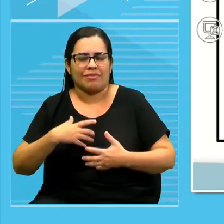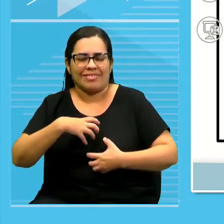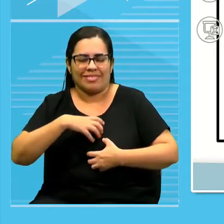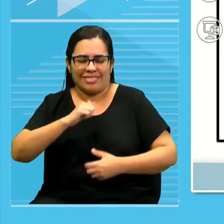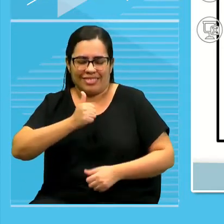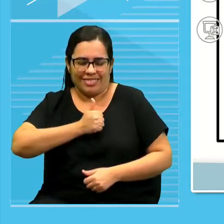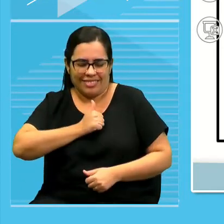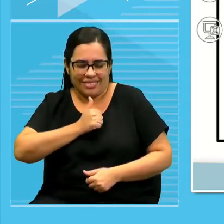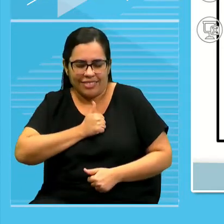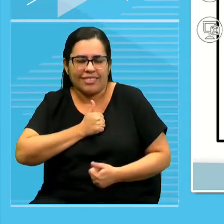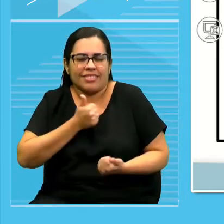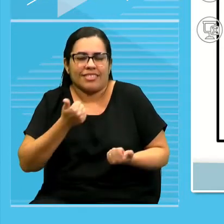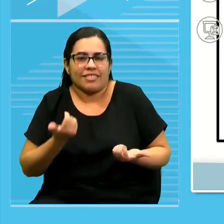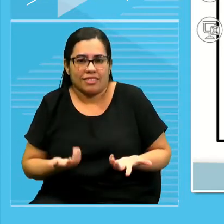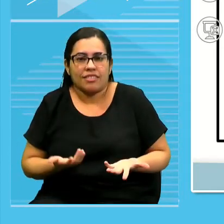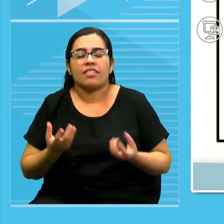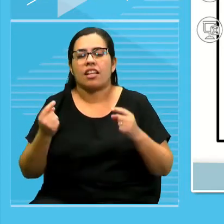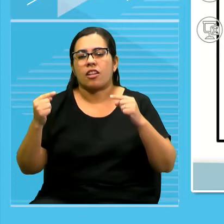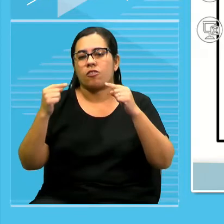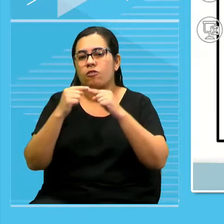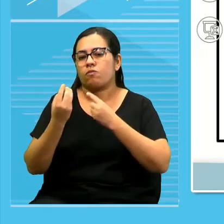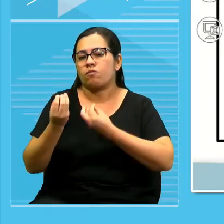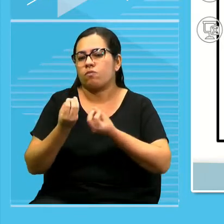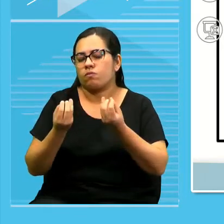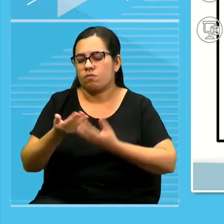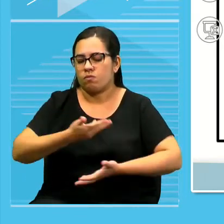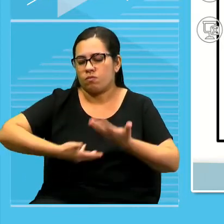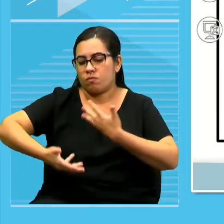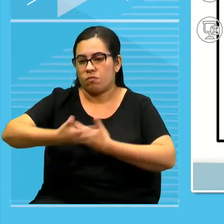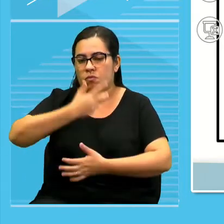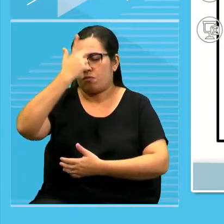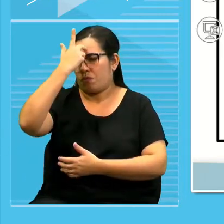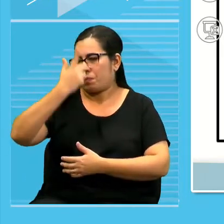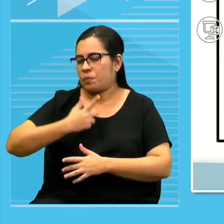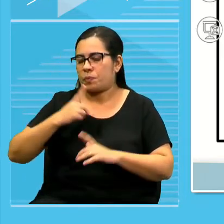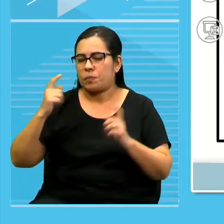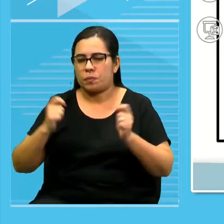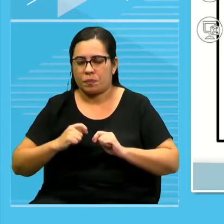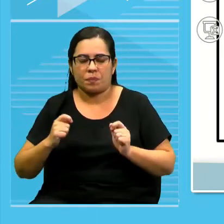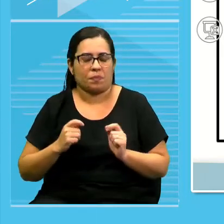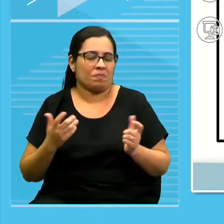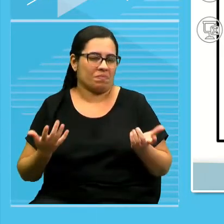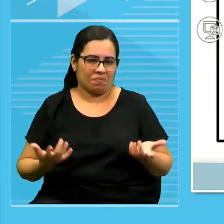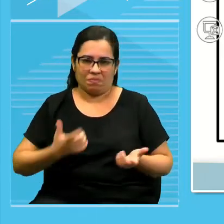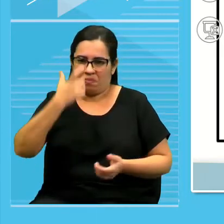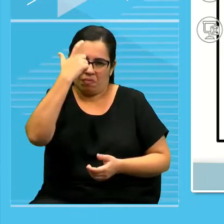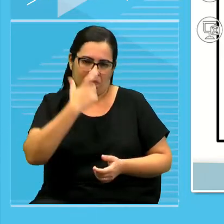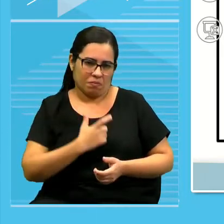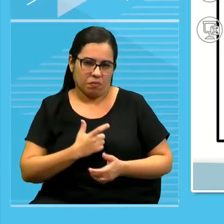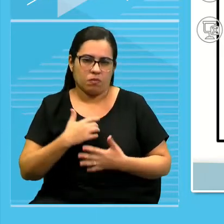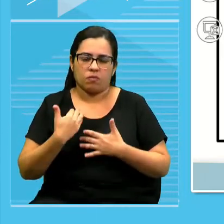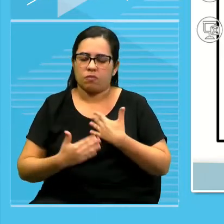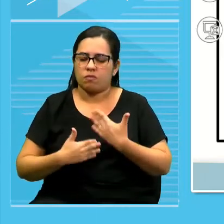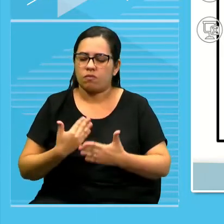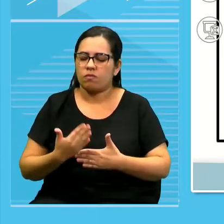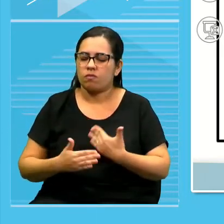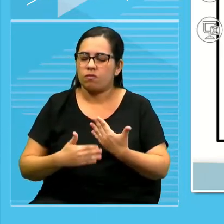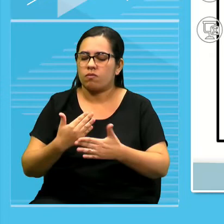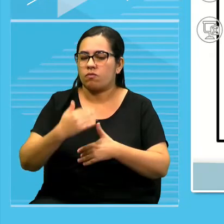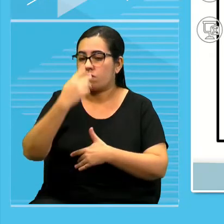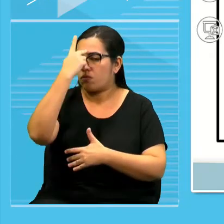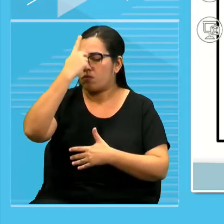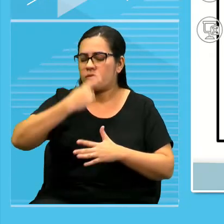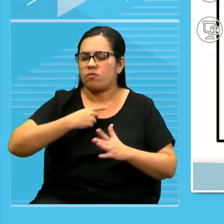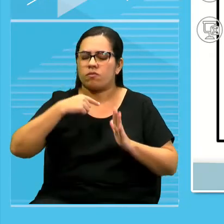esse radical alto é uma relação Direta com você e isso você vai desenvolver com você